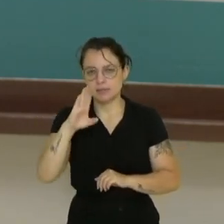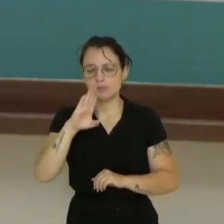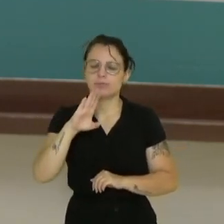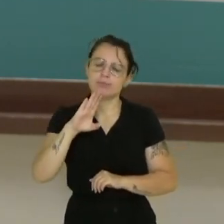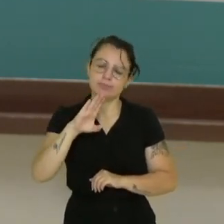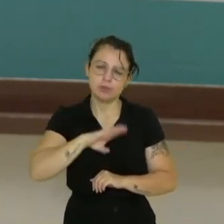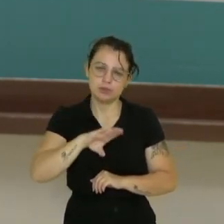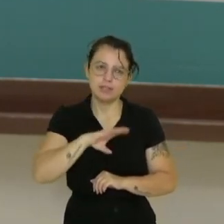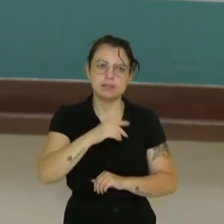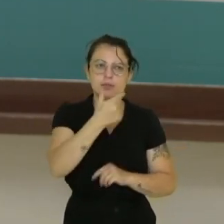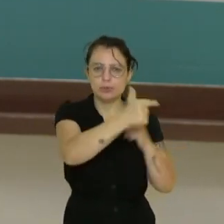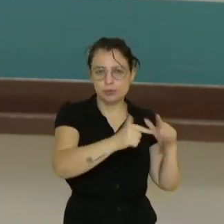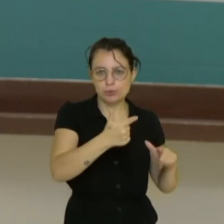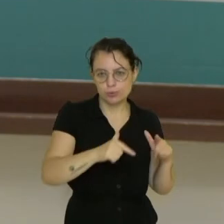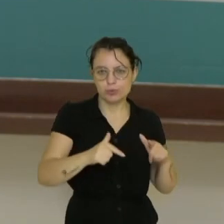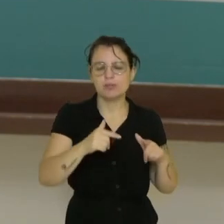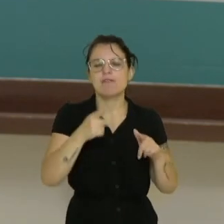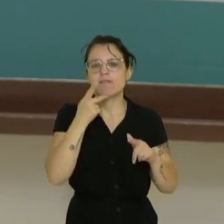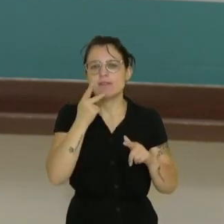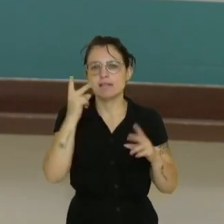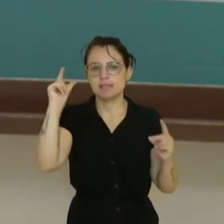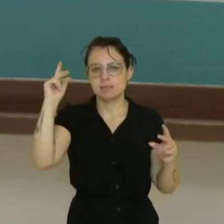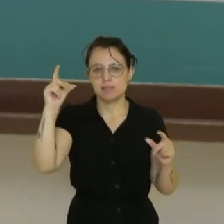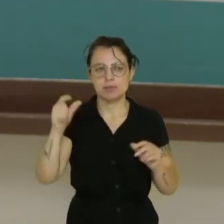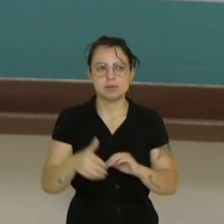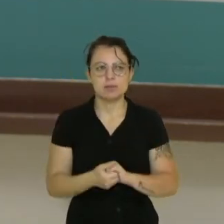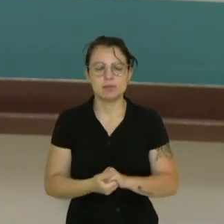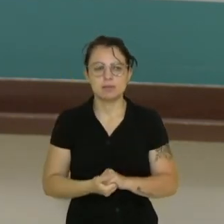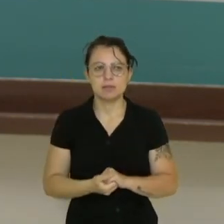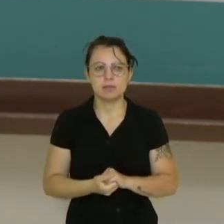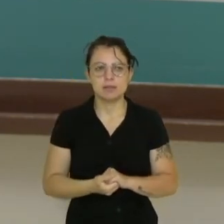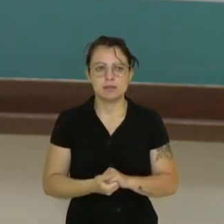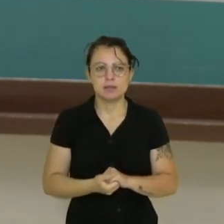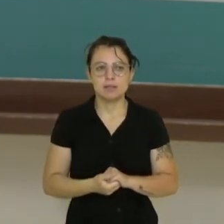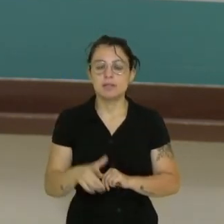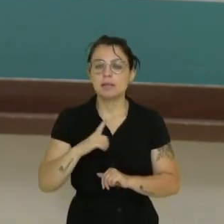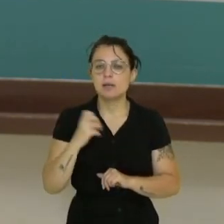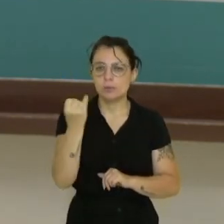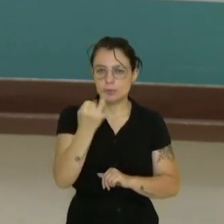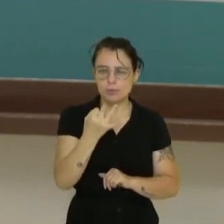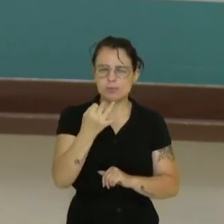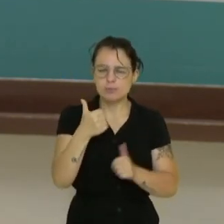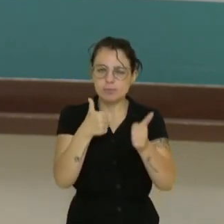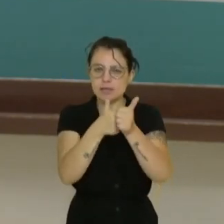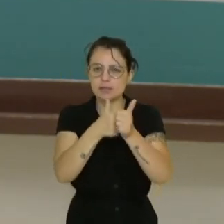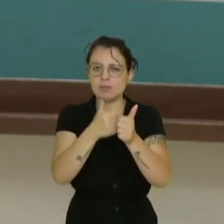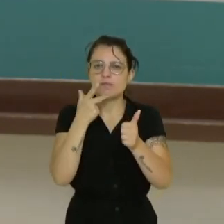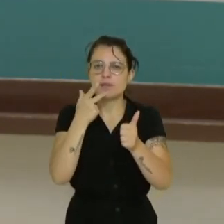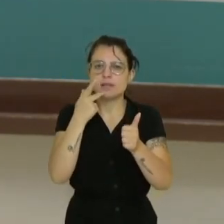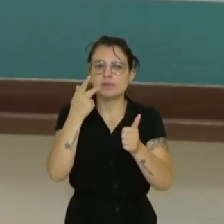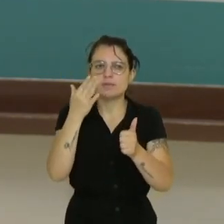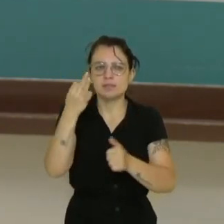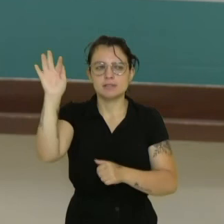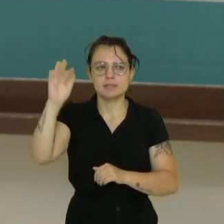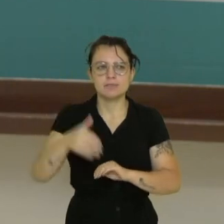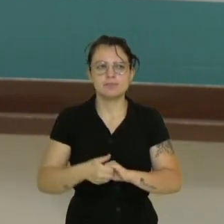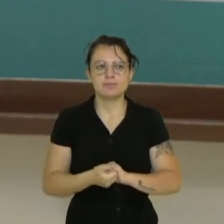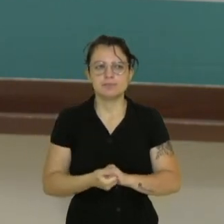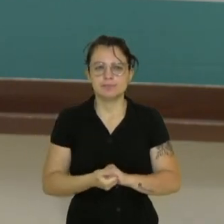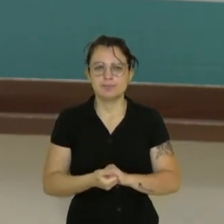dos nossos vizinhos que falam espanhol. Além desses, existem alguns países que falam francês, que é outro exemplo de língua